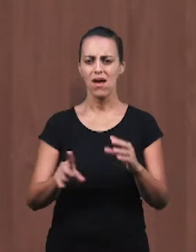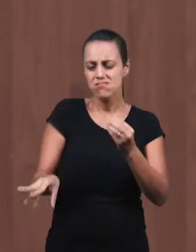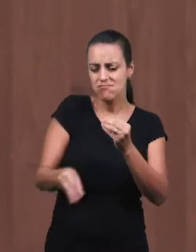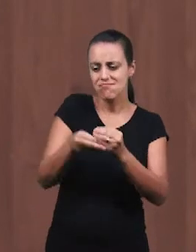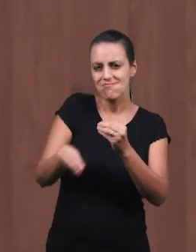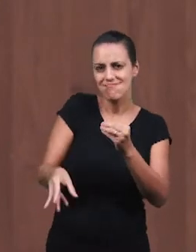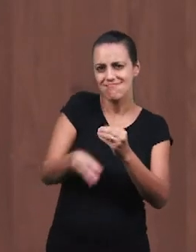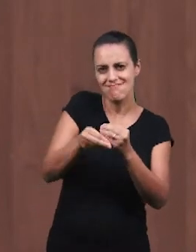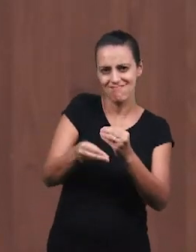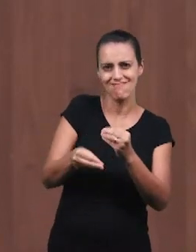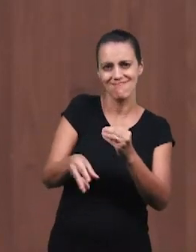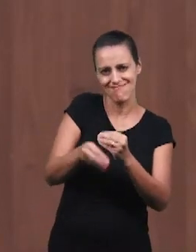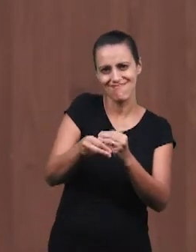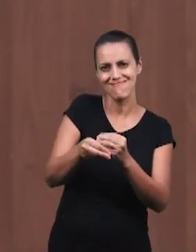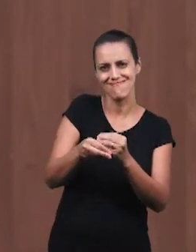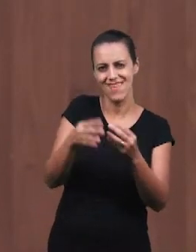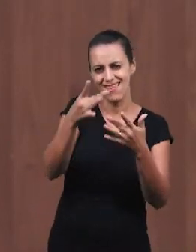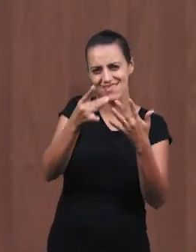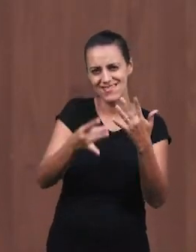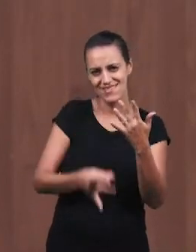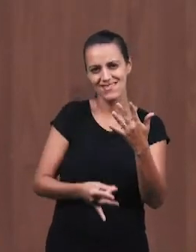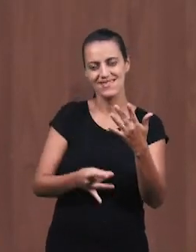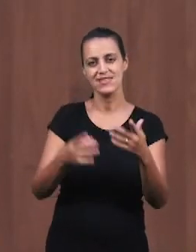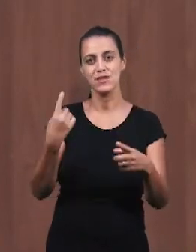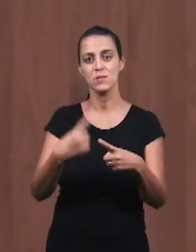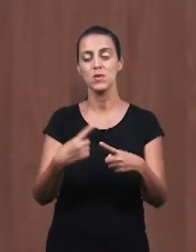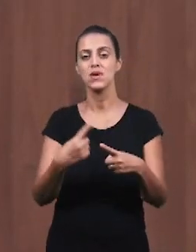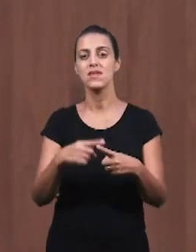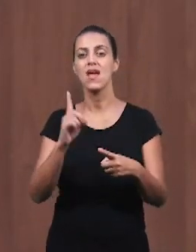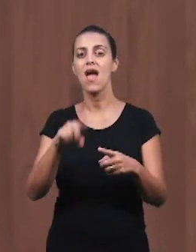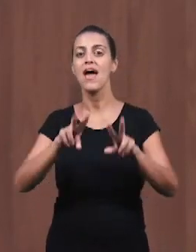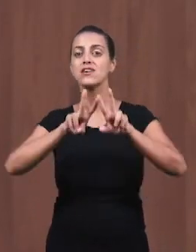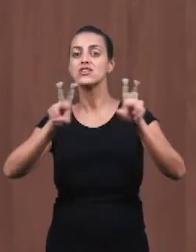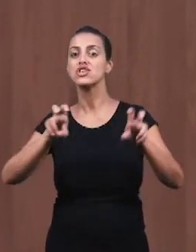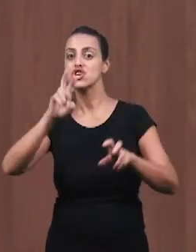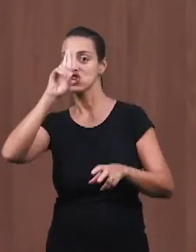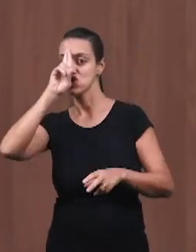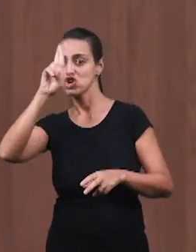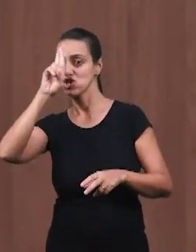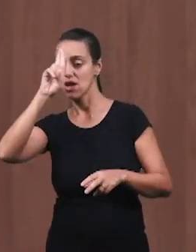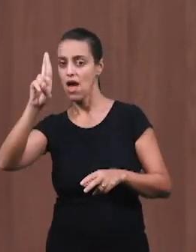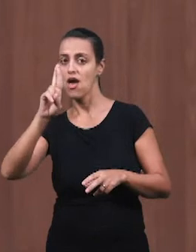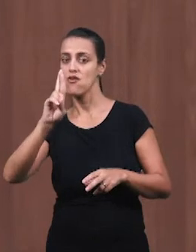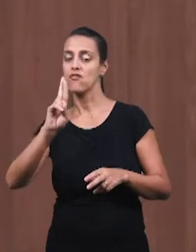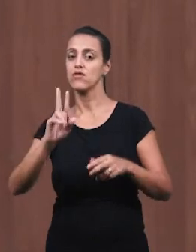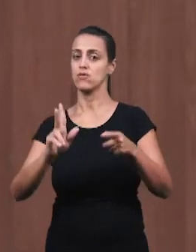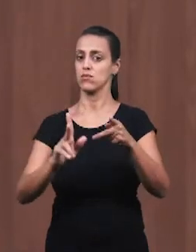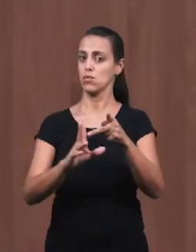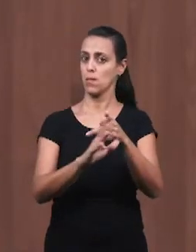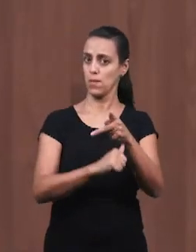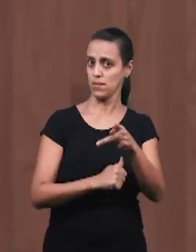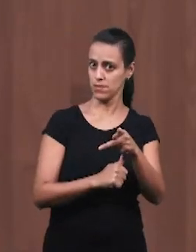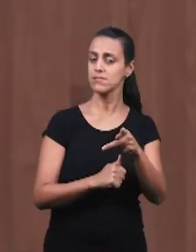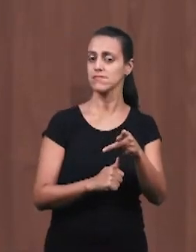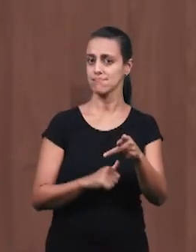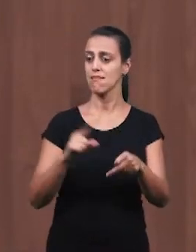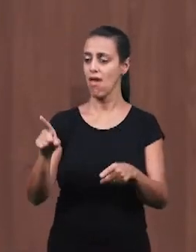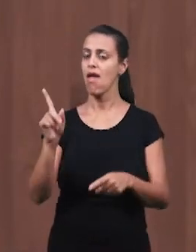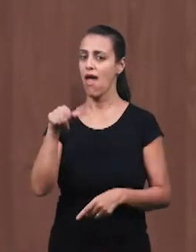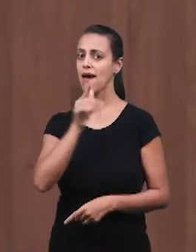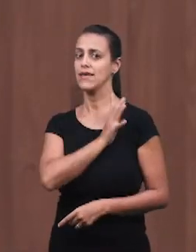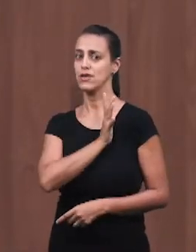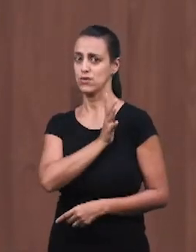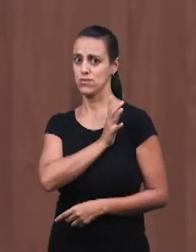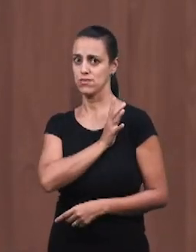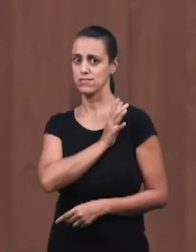alguns detalhes. Quando no verso 2, Zaqueu é chamado de chefe dos publicanos e era rico. No verso 3, falava